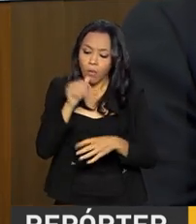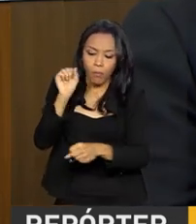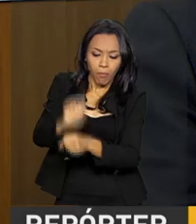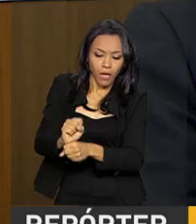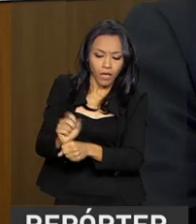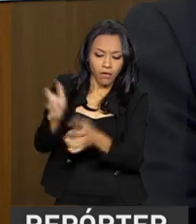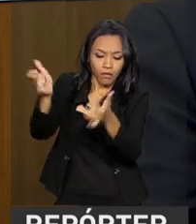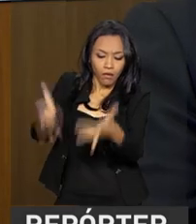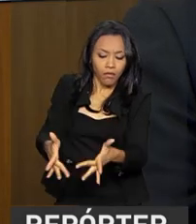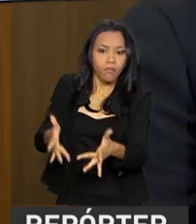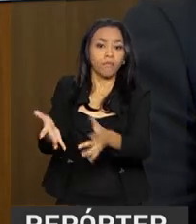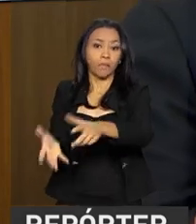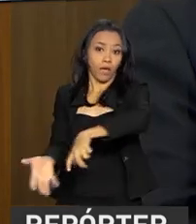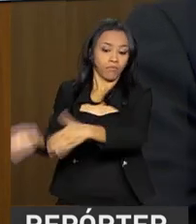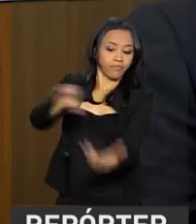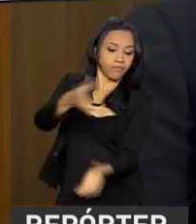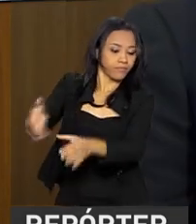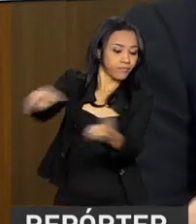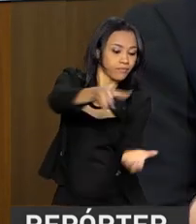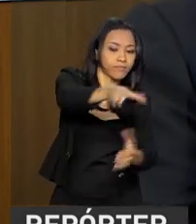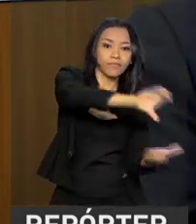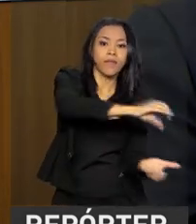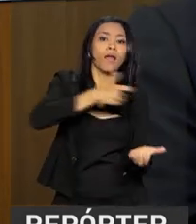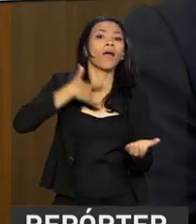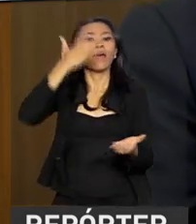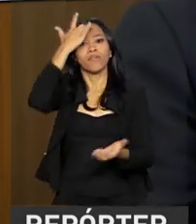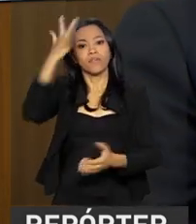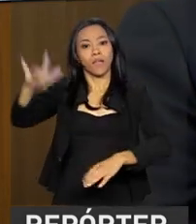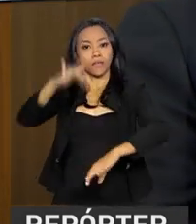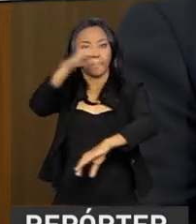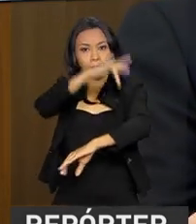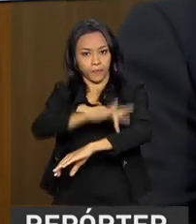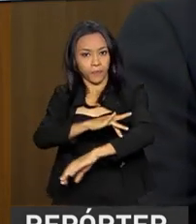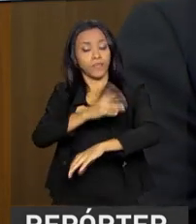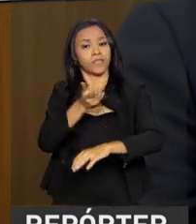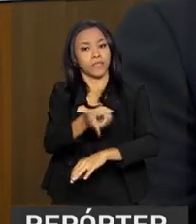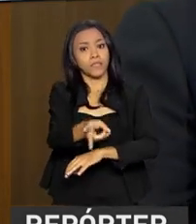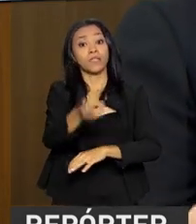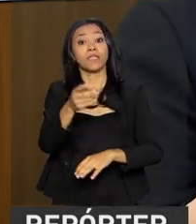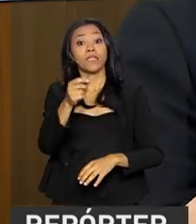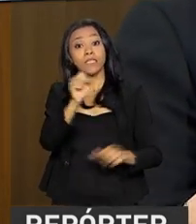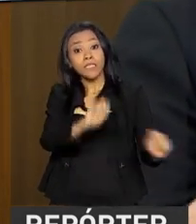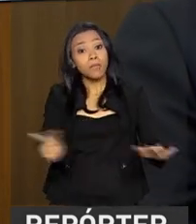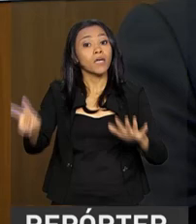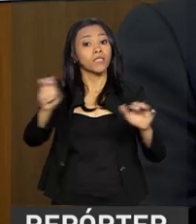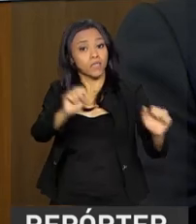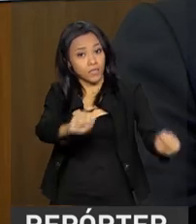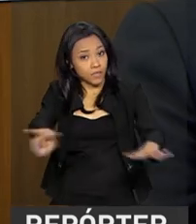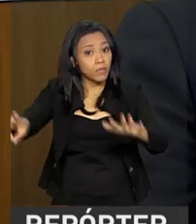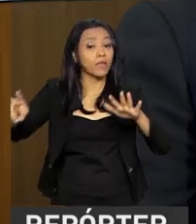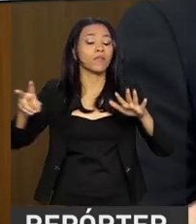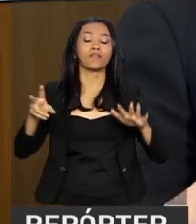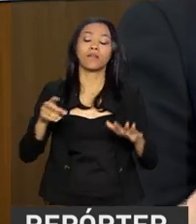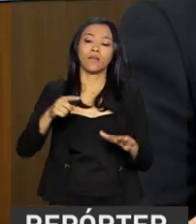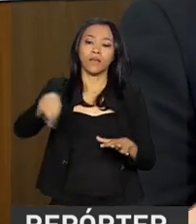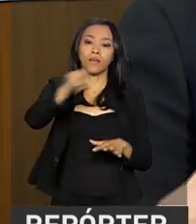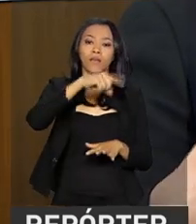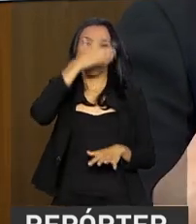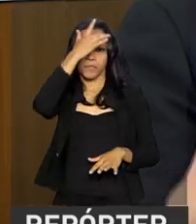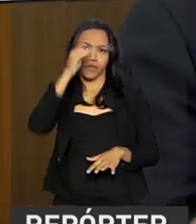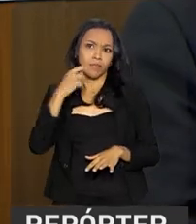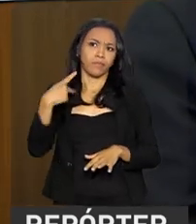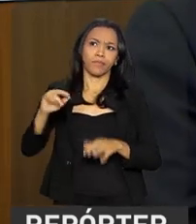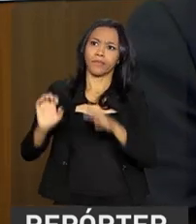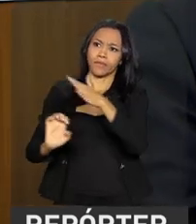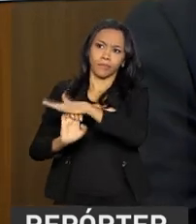mosquito é realmente uma tentativa de que toda semana é as pessoas na ao término do expediente nas